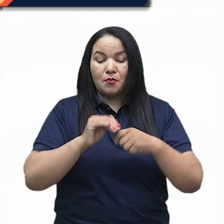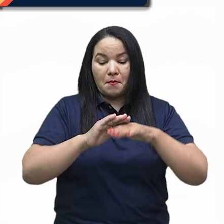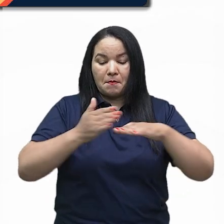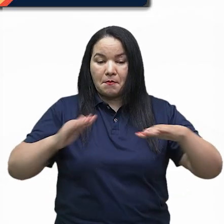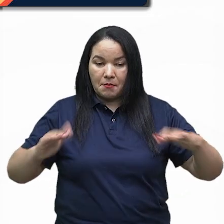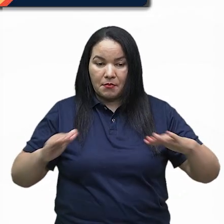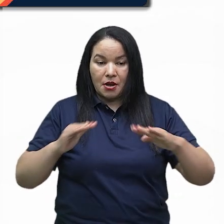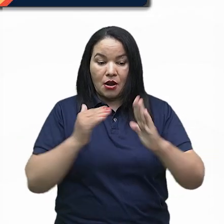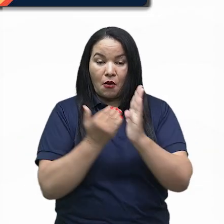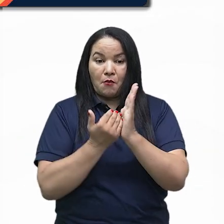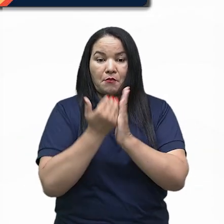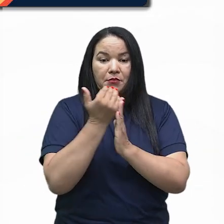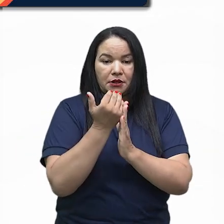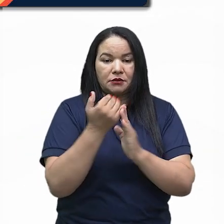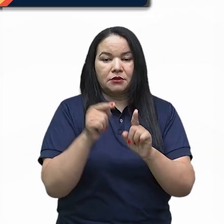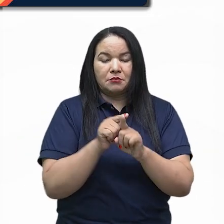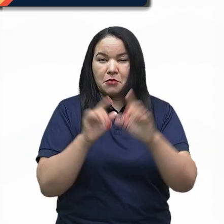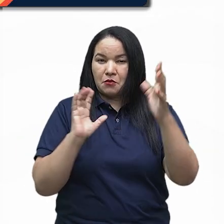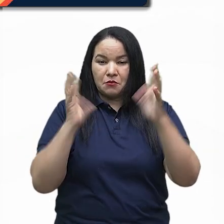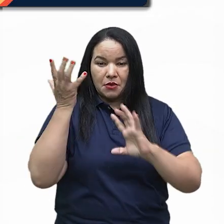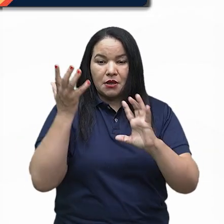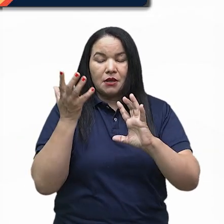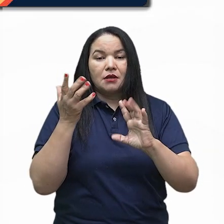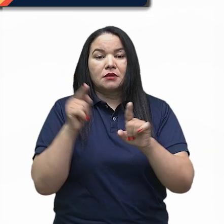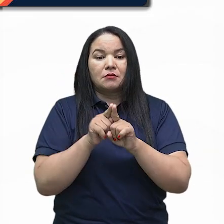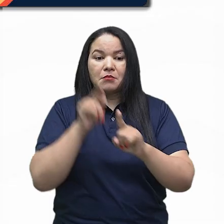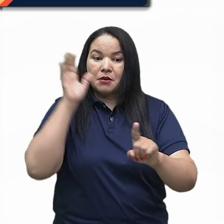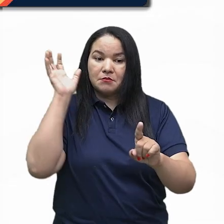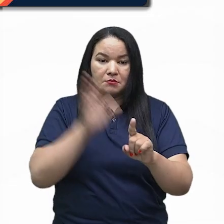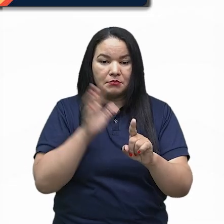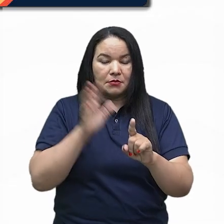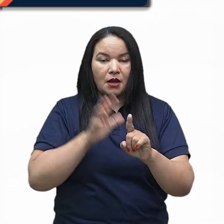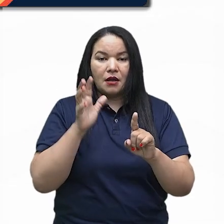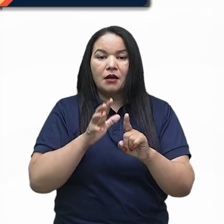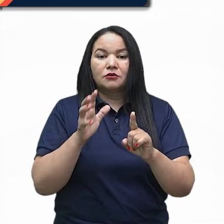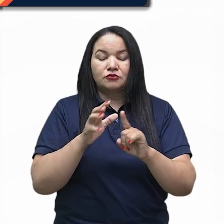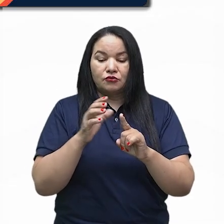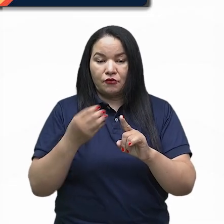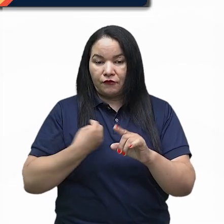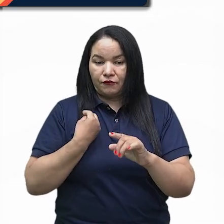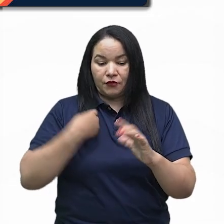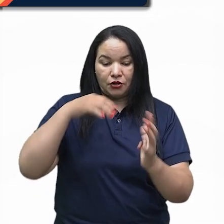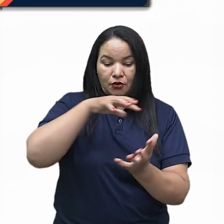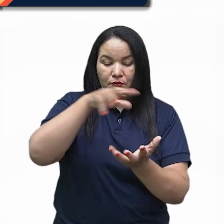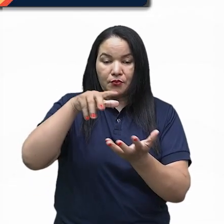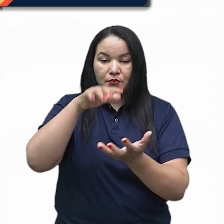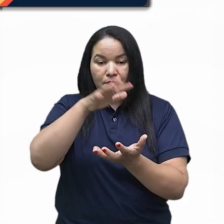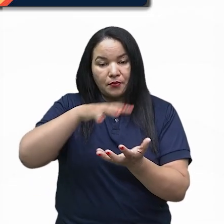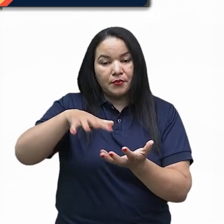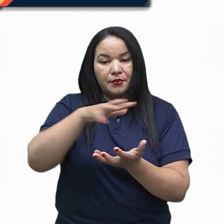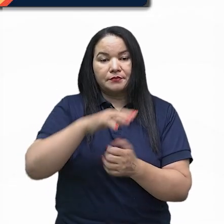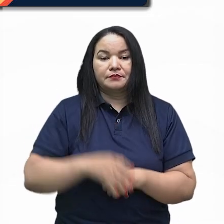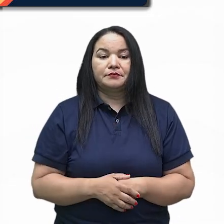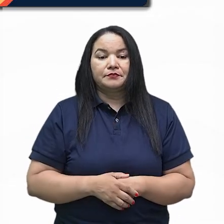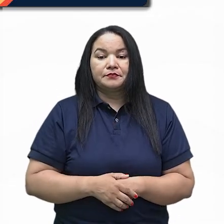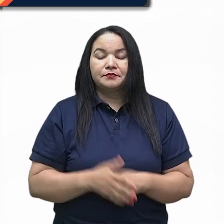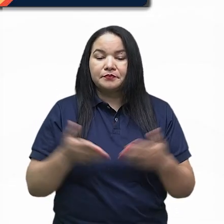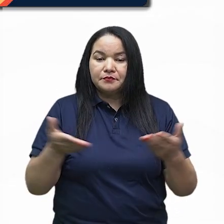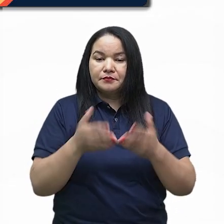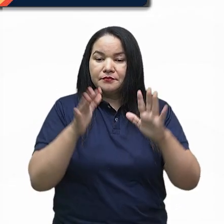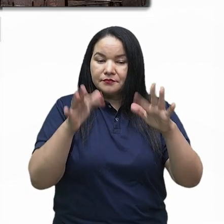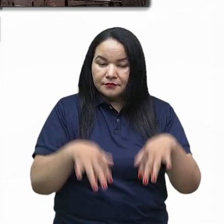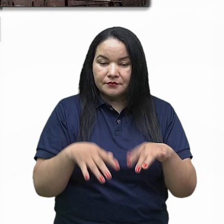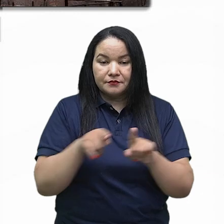mar, eventos climáticos extremos e impactos nos ecossistemas, né? E aí, para finalizar, falando aqui